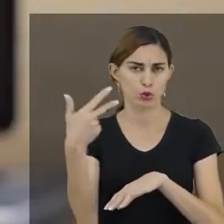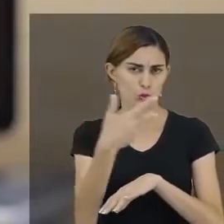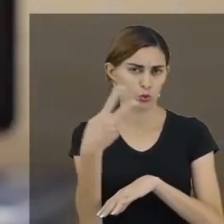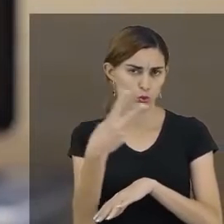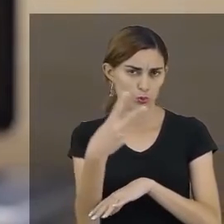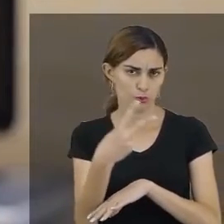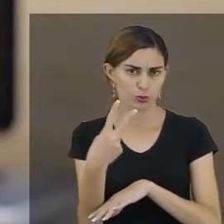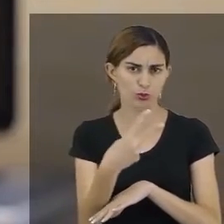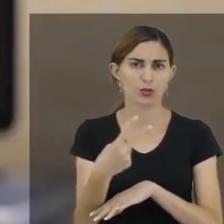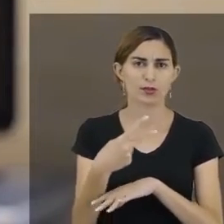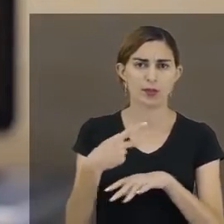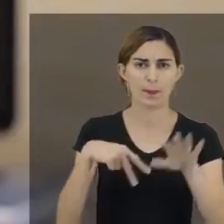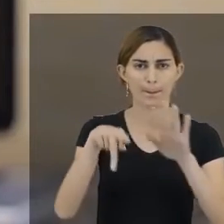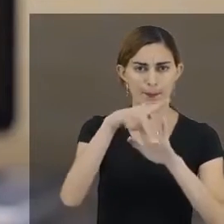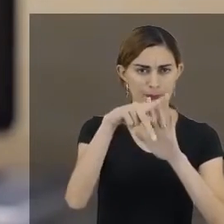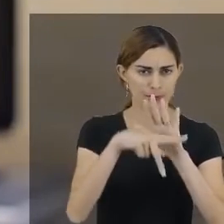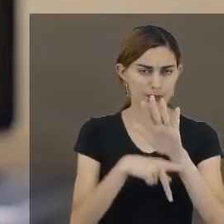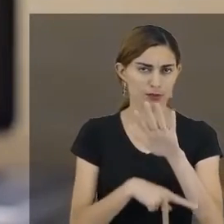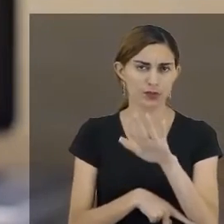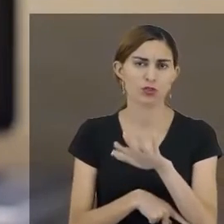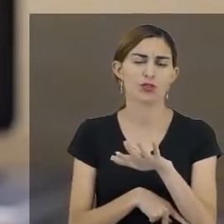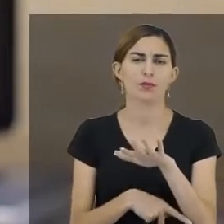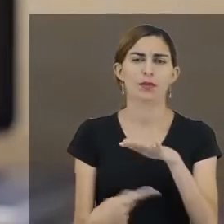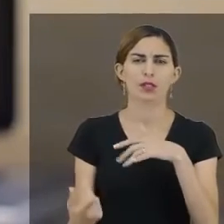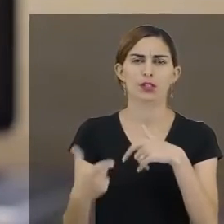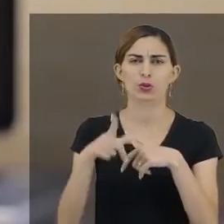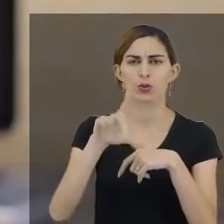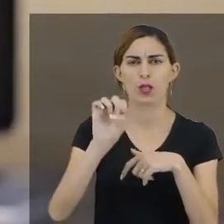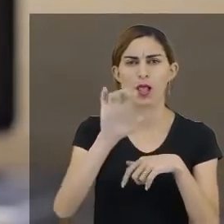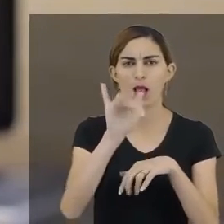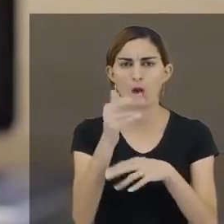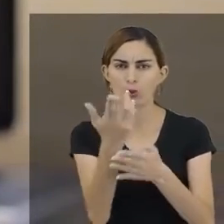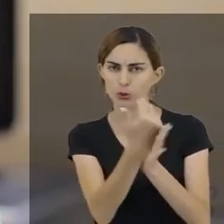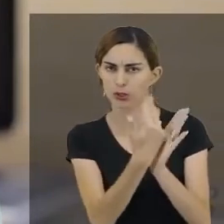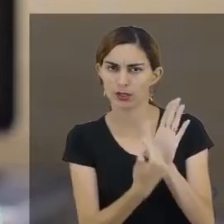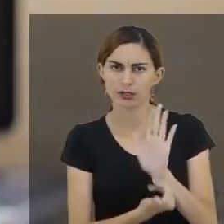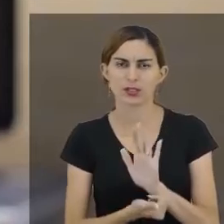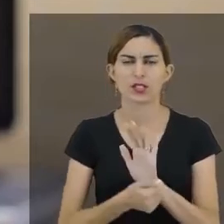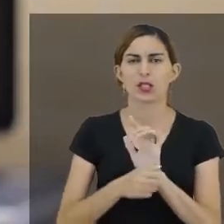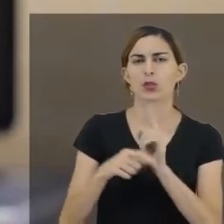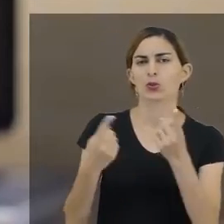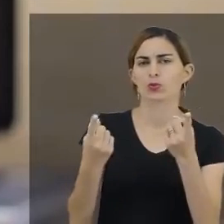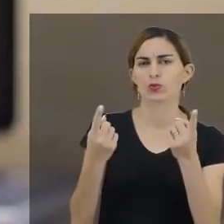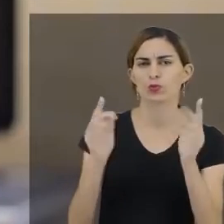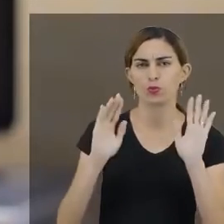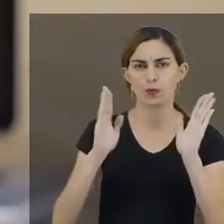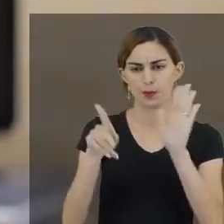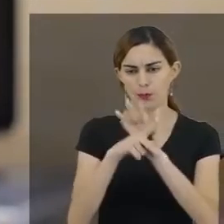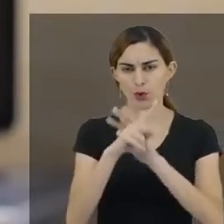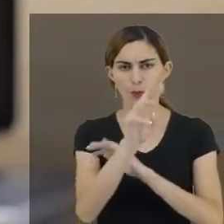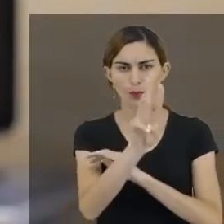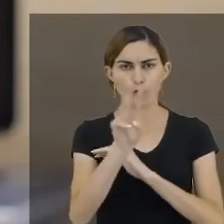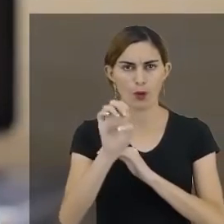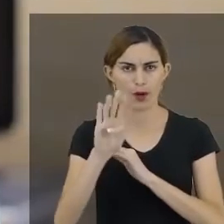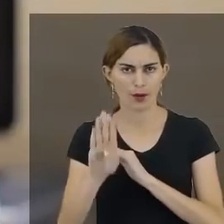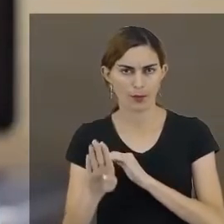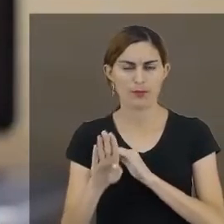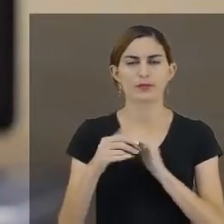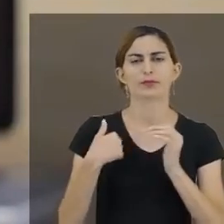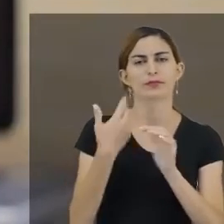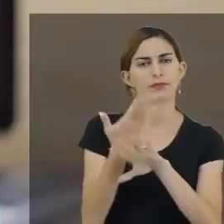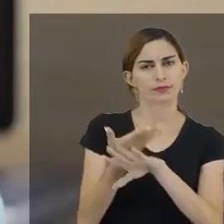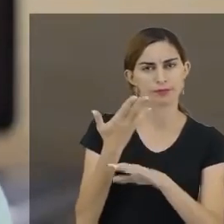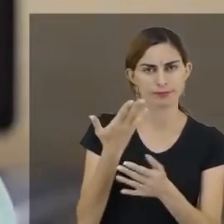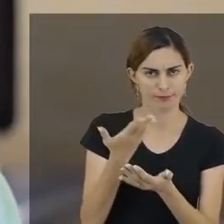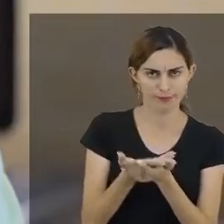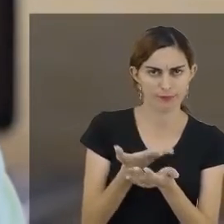competência 2 de planejamento de layouts e peças gráficas com base em vetores para a web. Então